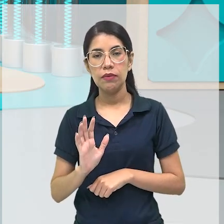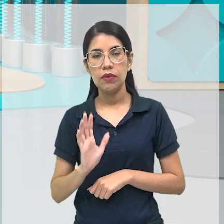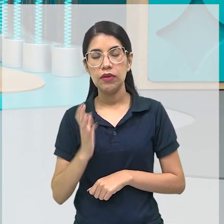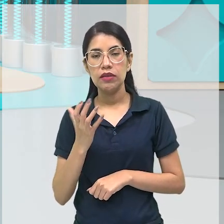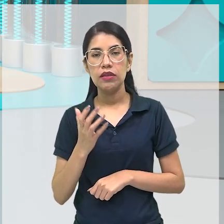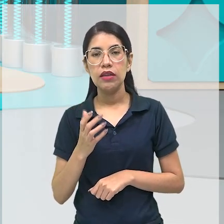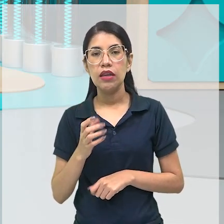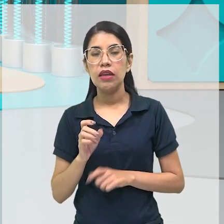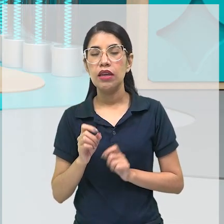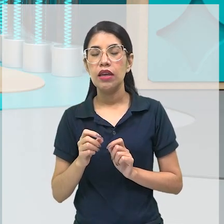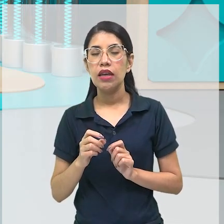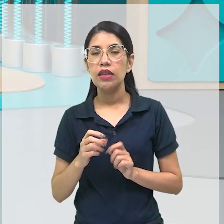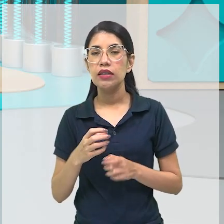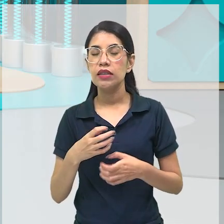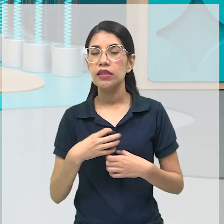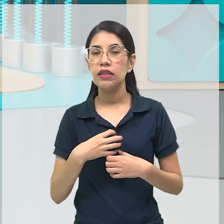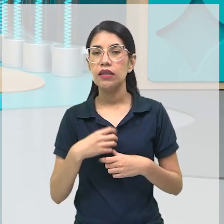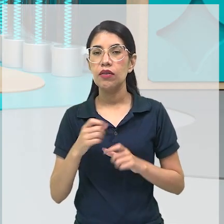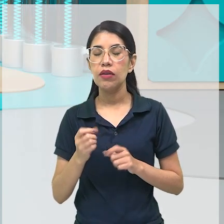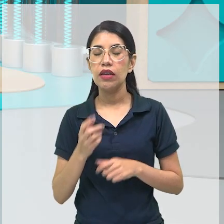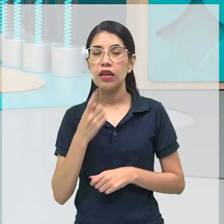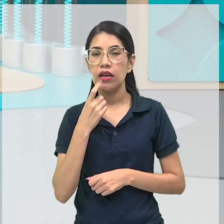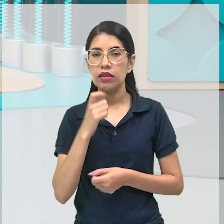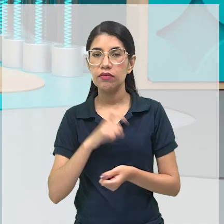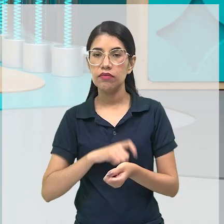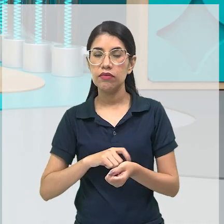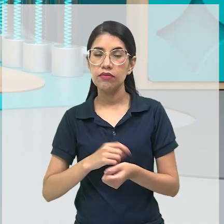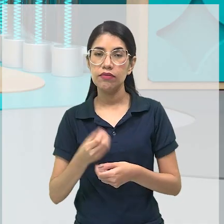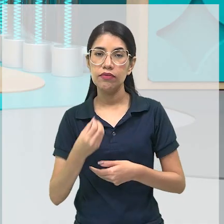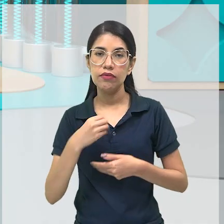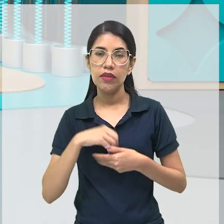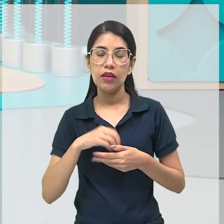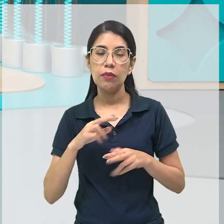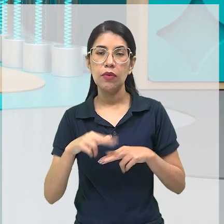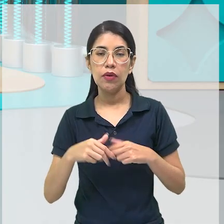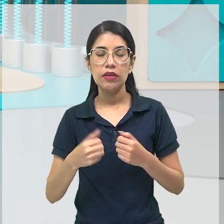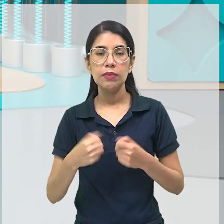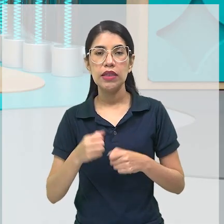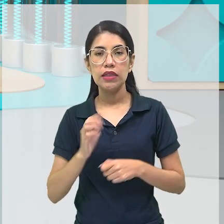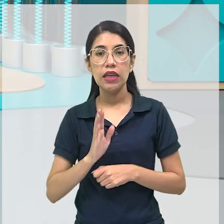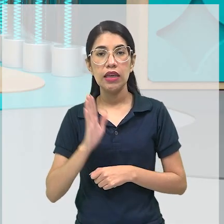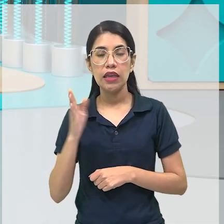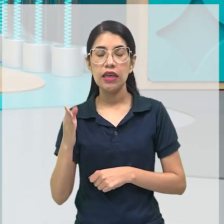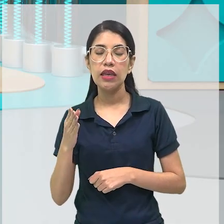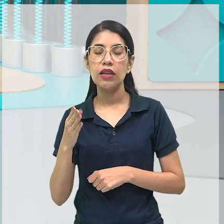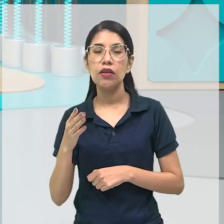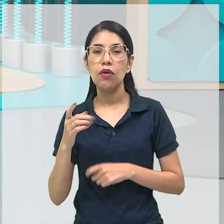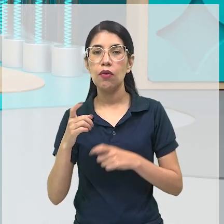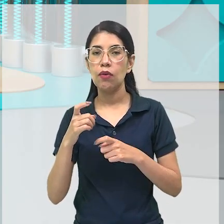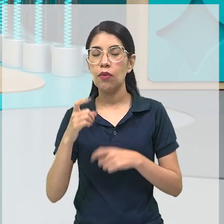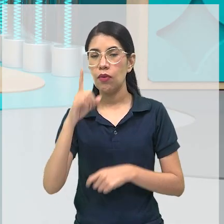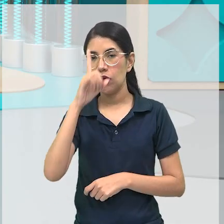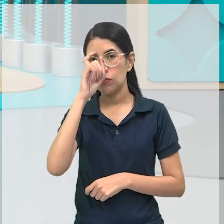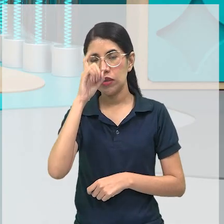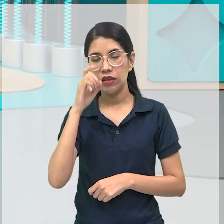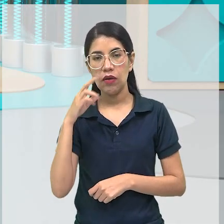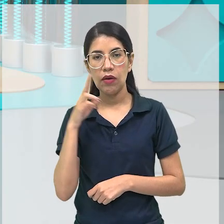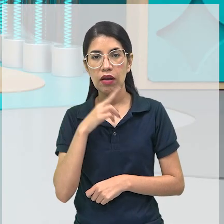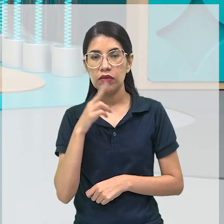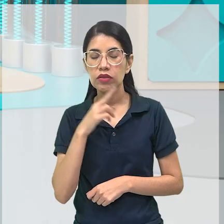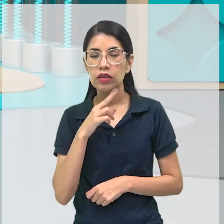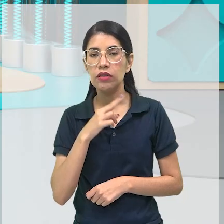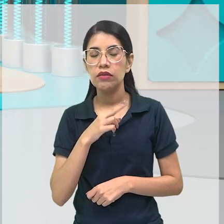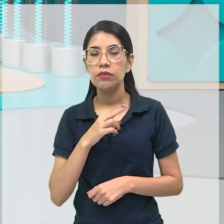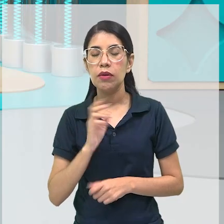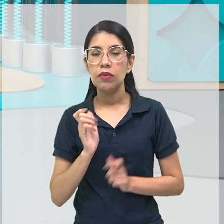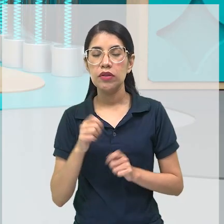são sintomas de hemorragia interna. É importante levar imediatamente para o hospital para salvar a